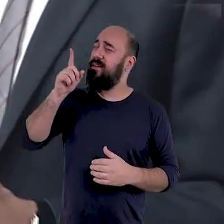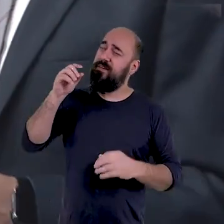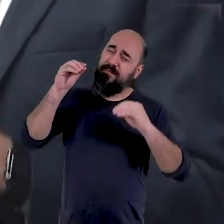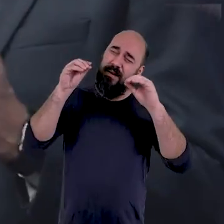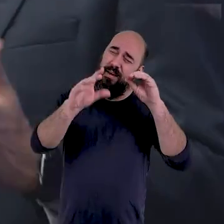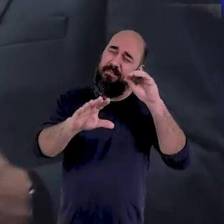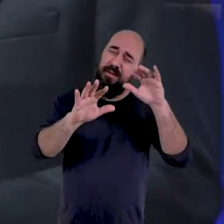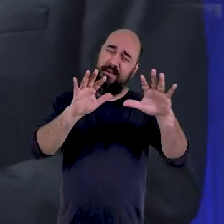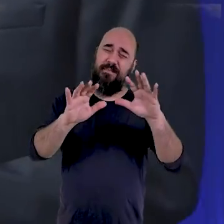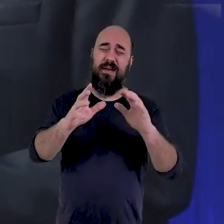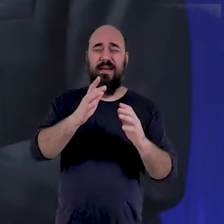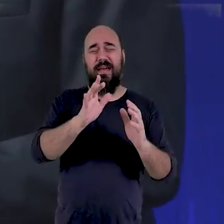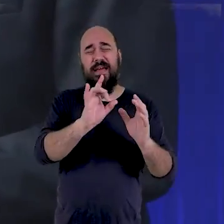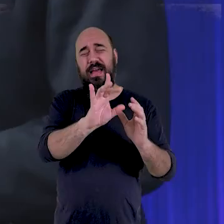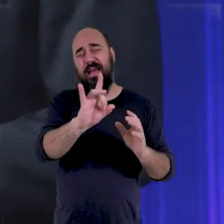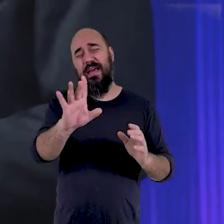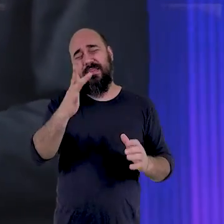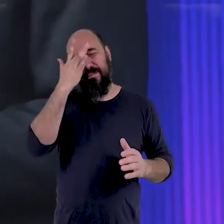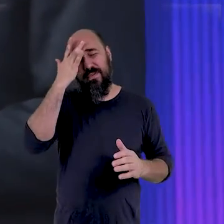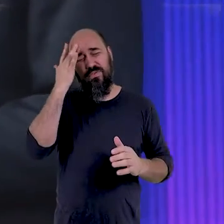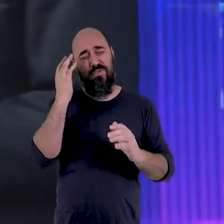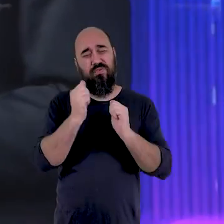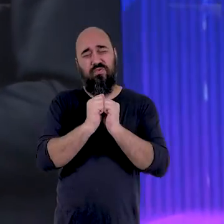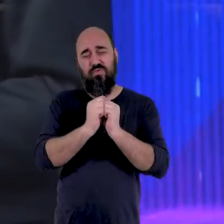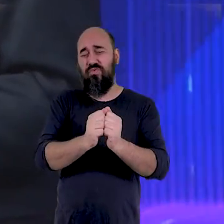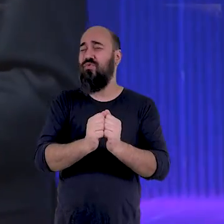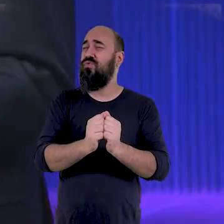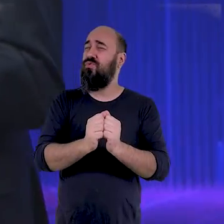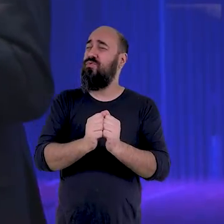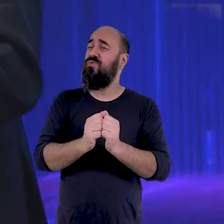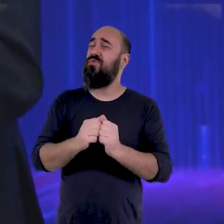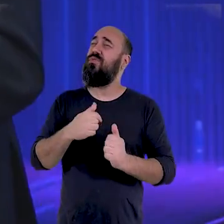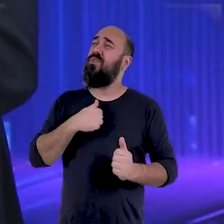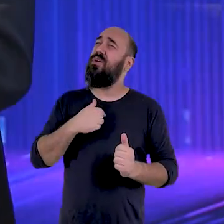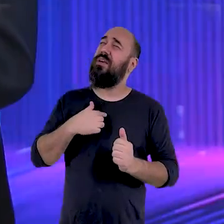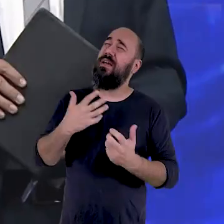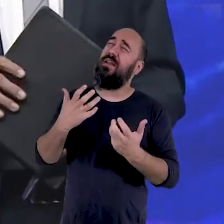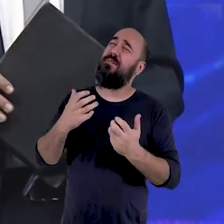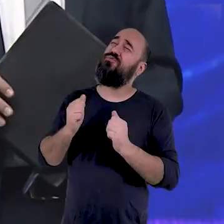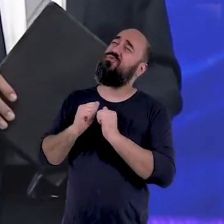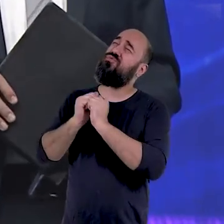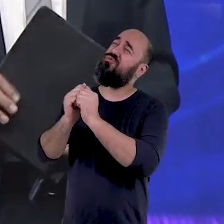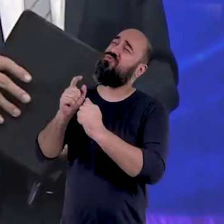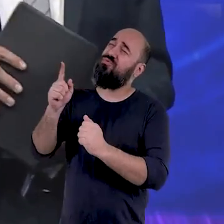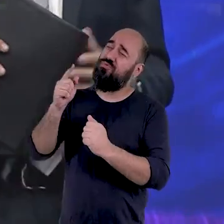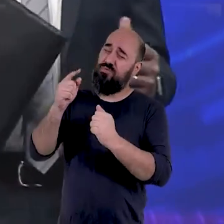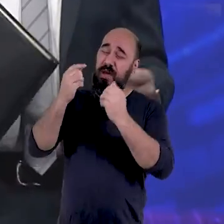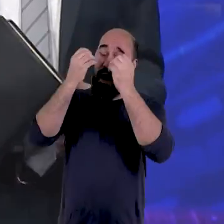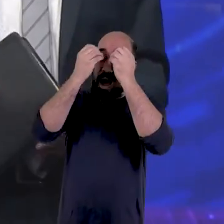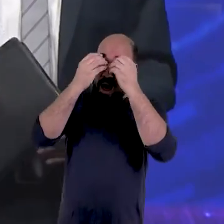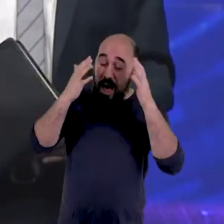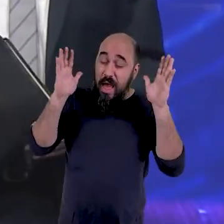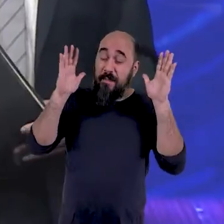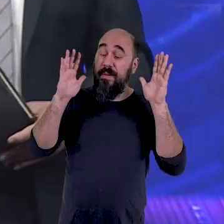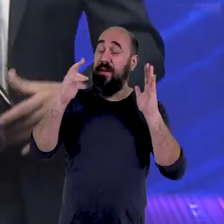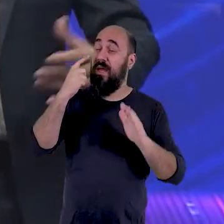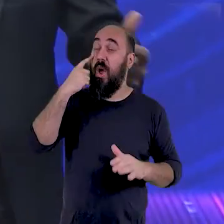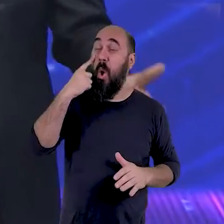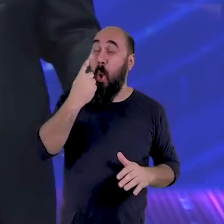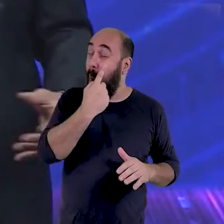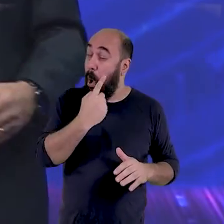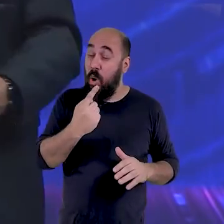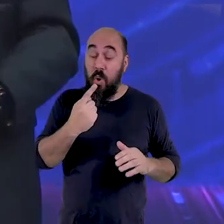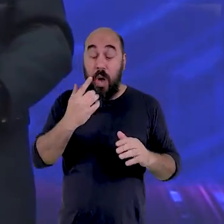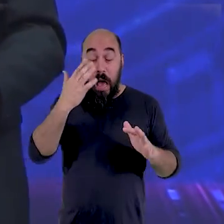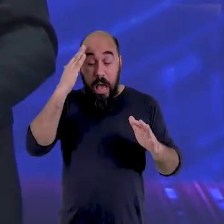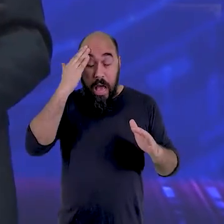manifesta-se ao lado de cada pessoa que ora comigo agora. Leva-nos para mais próximos do Senhor. Abre os nossos olhos,